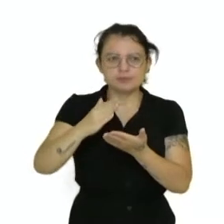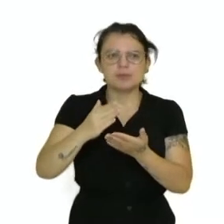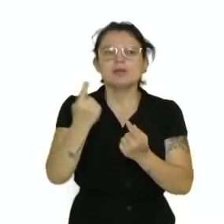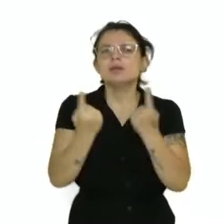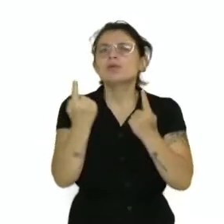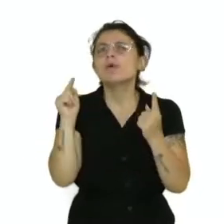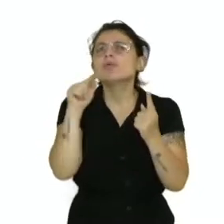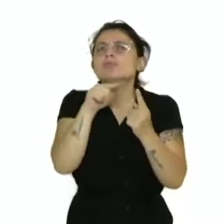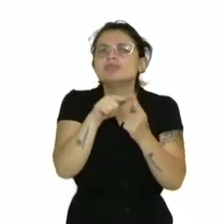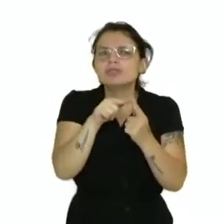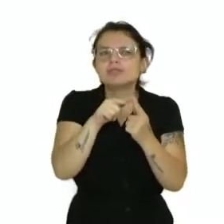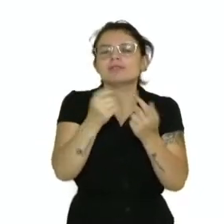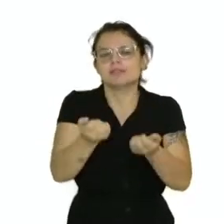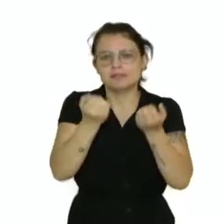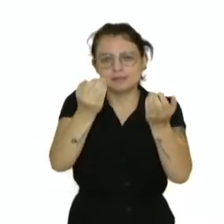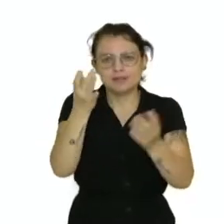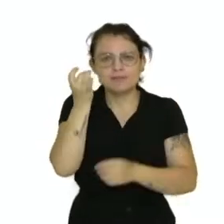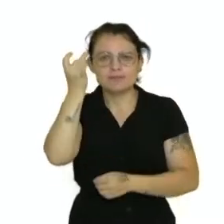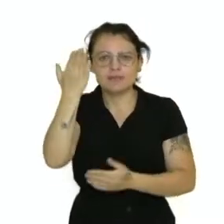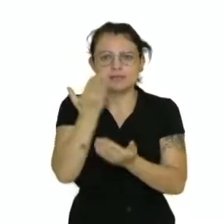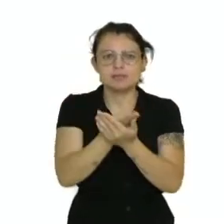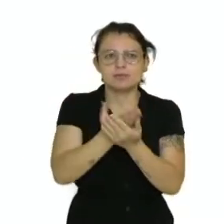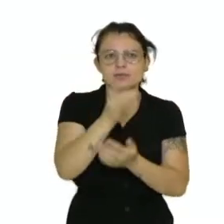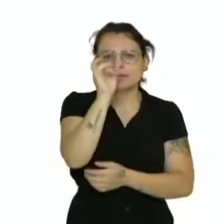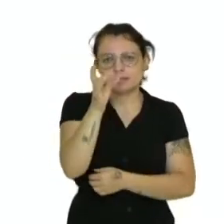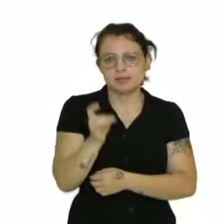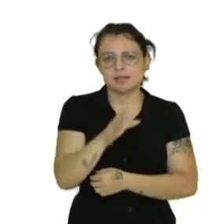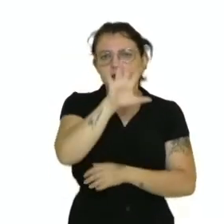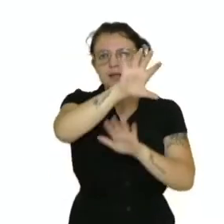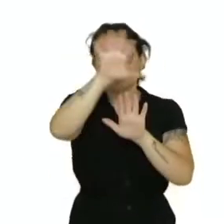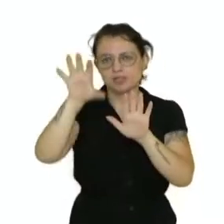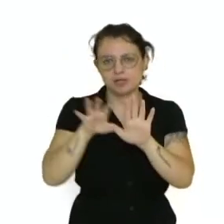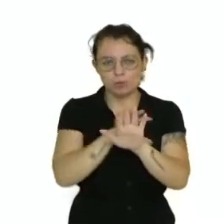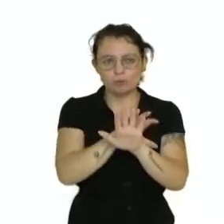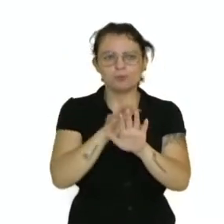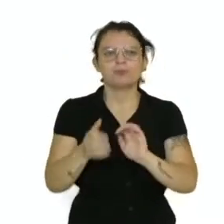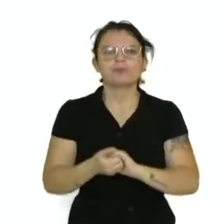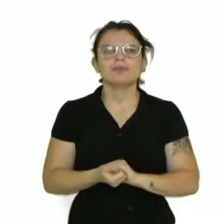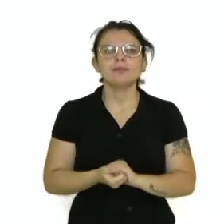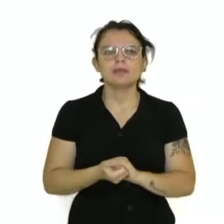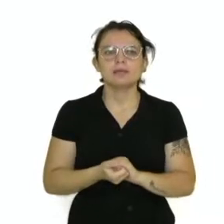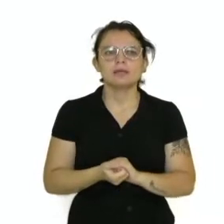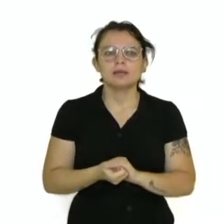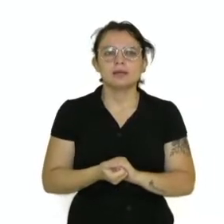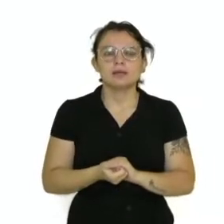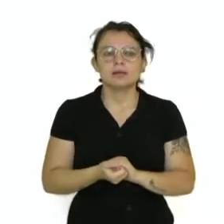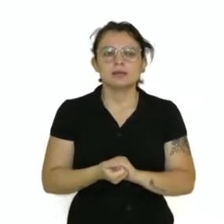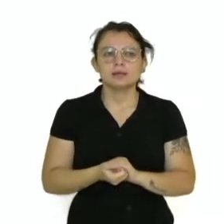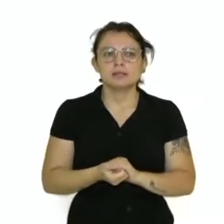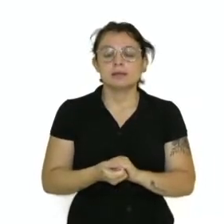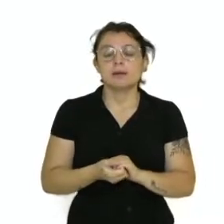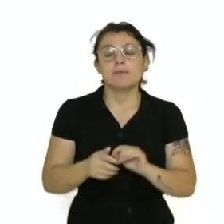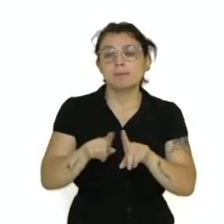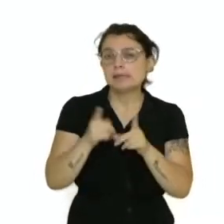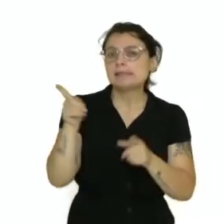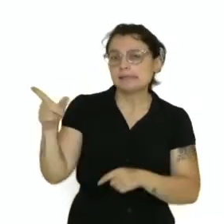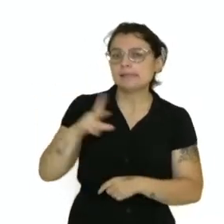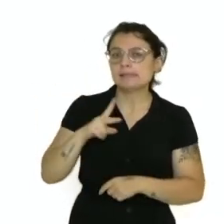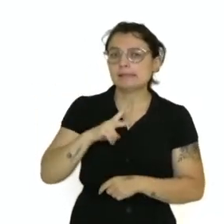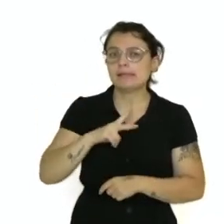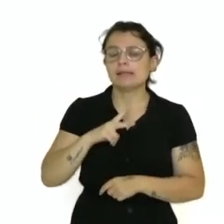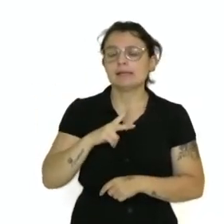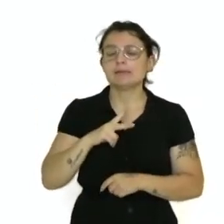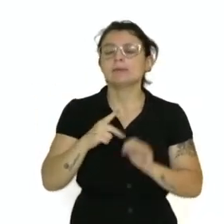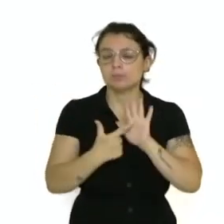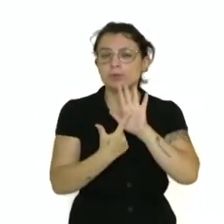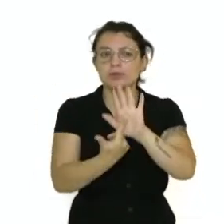objetivo facilitar o estudo de cada uma das regiões. Uma vez que cada uma delas apresenta suas particularidades, quais